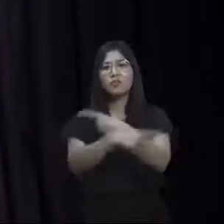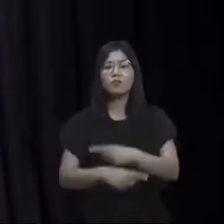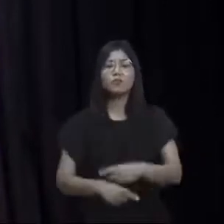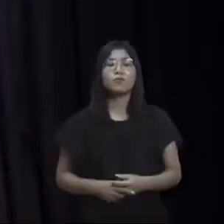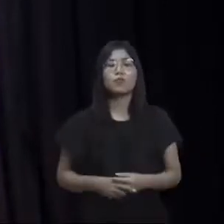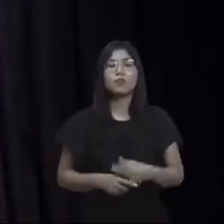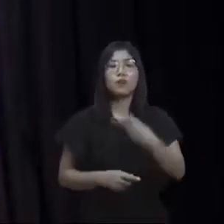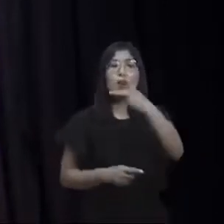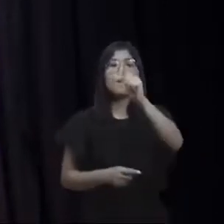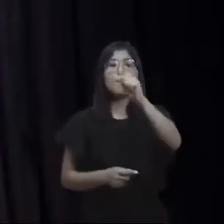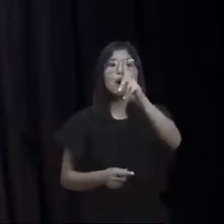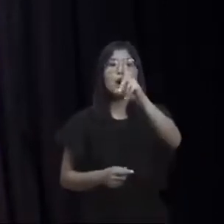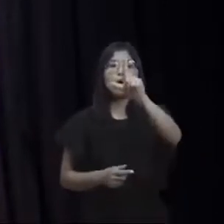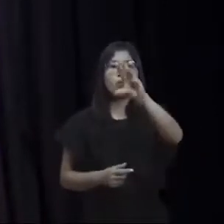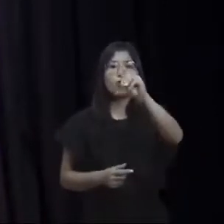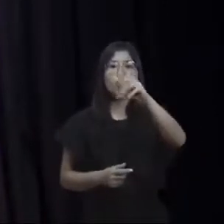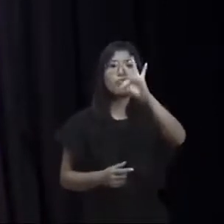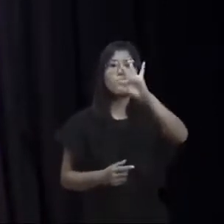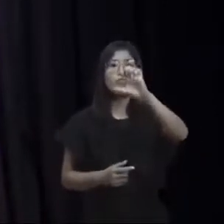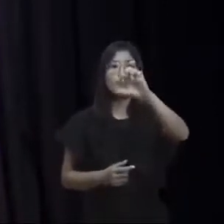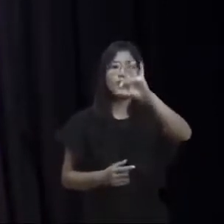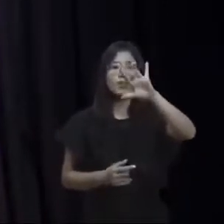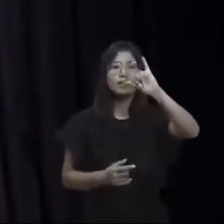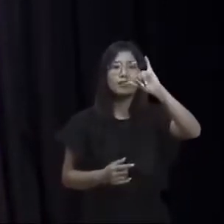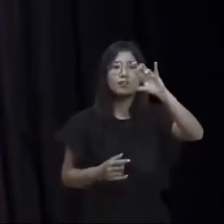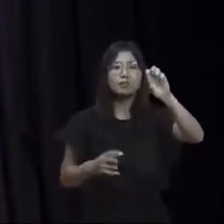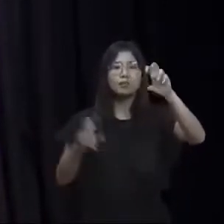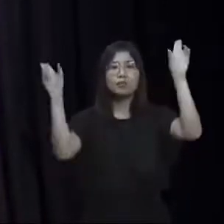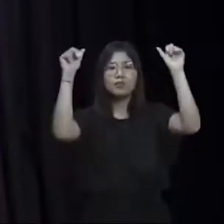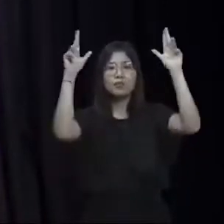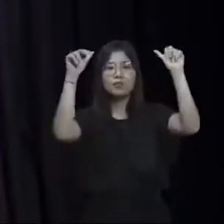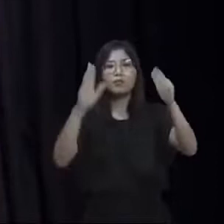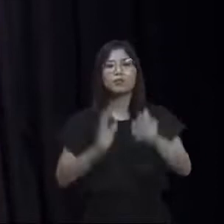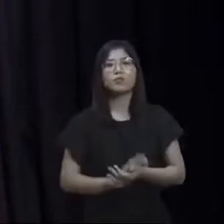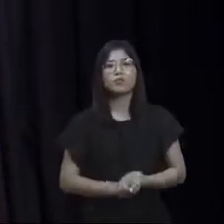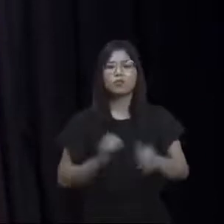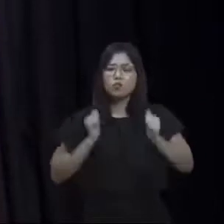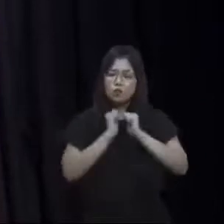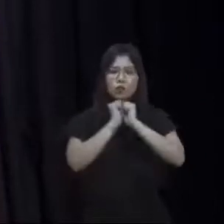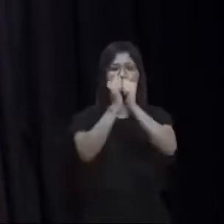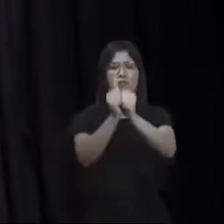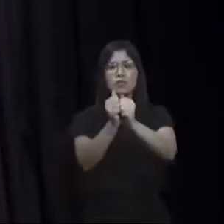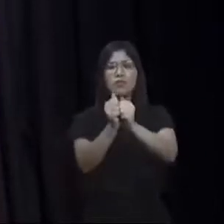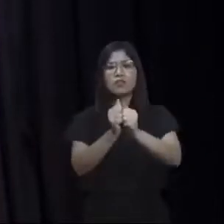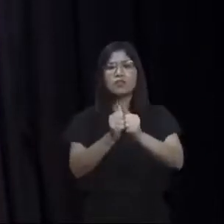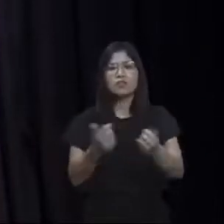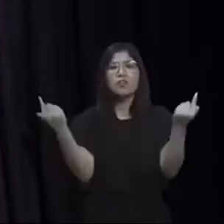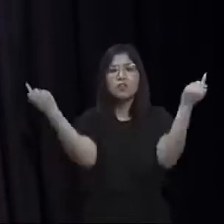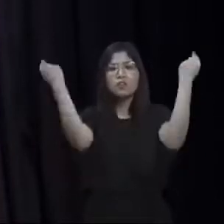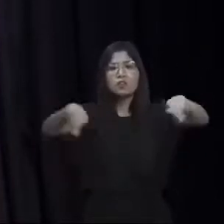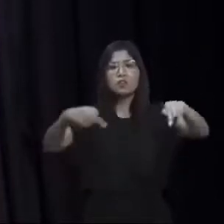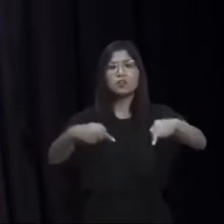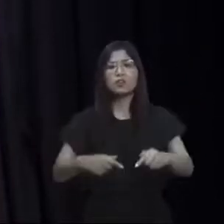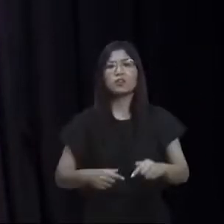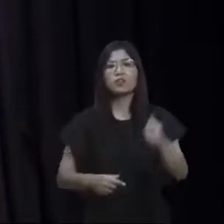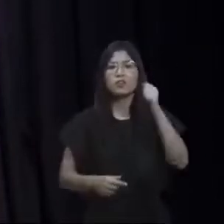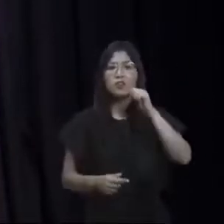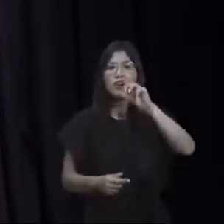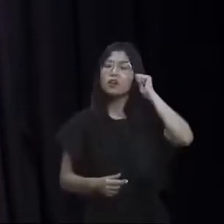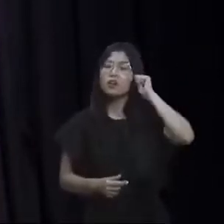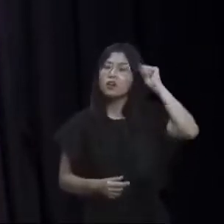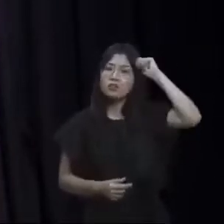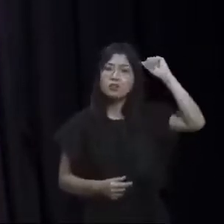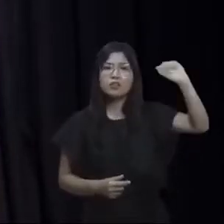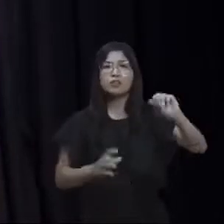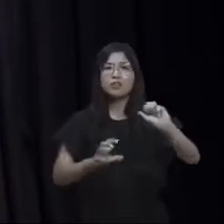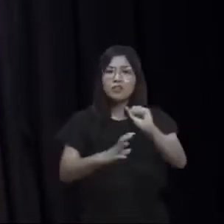citar Paulo Freire, porque é preciso estarmos unidos para que possamos juntos combater o autoritarismo,